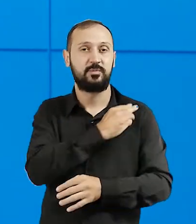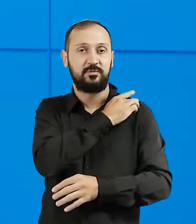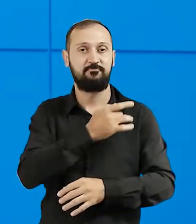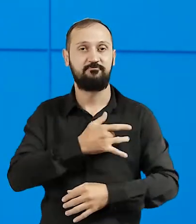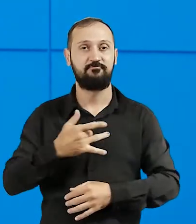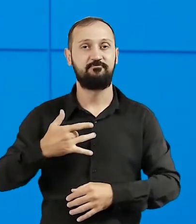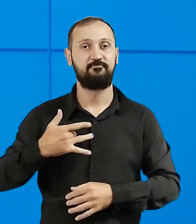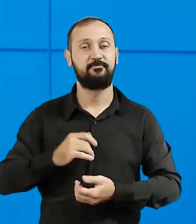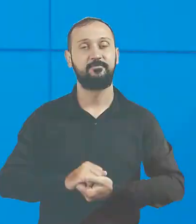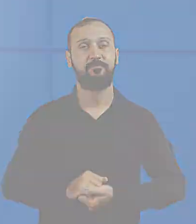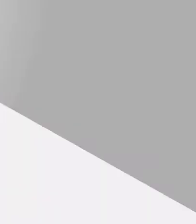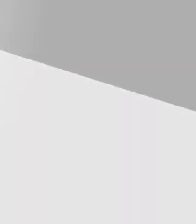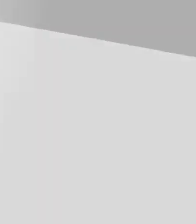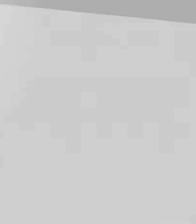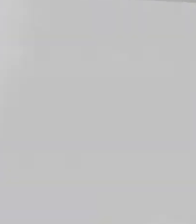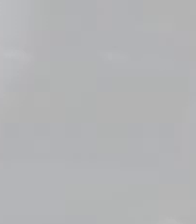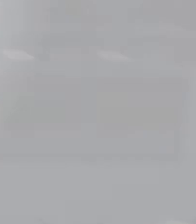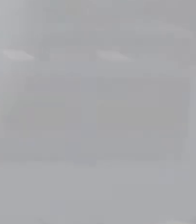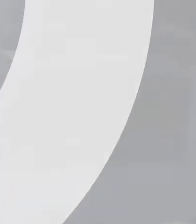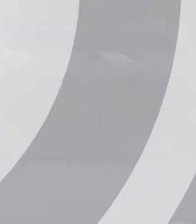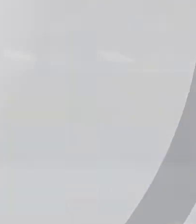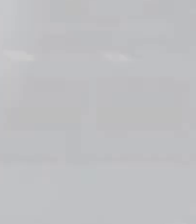2979/19 do Ministério da Saúde.